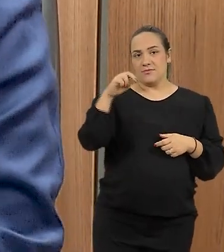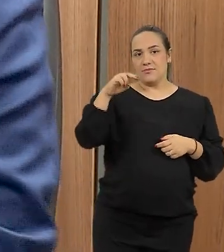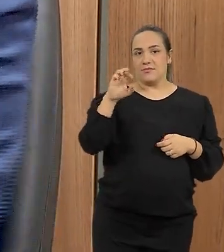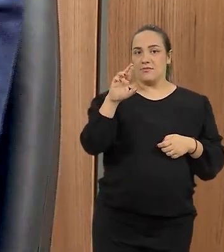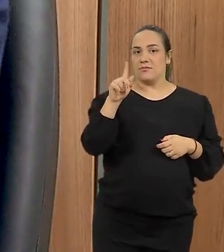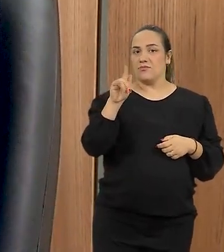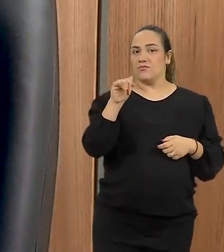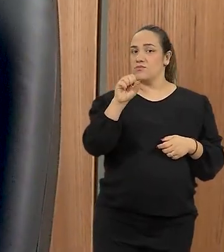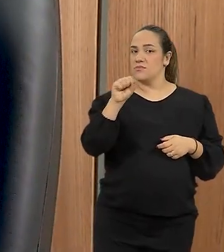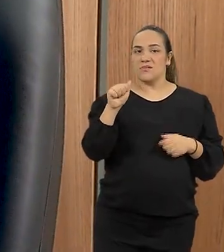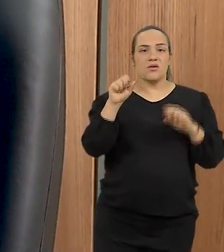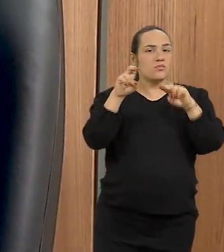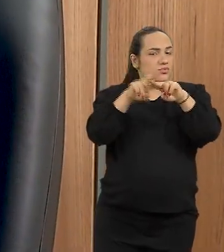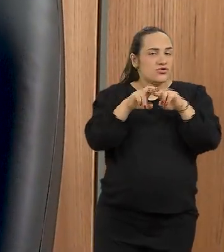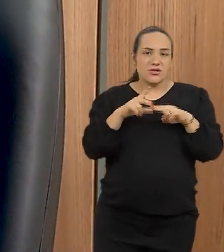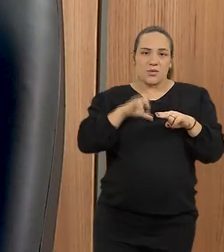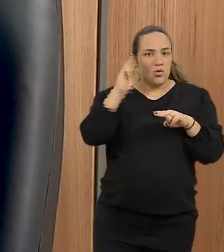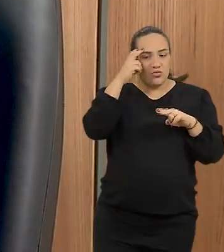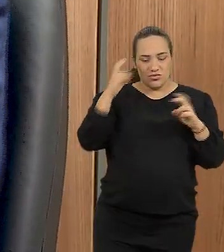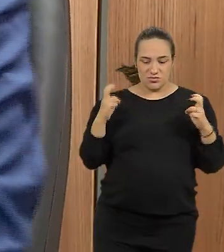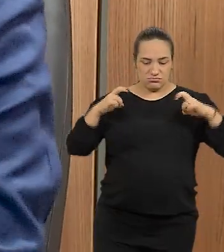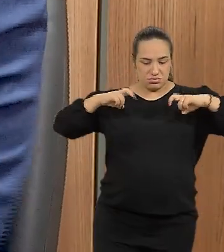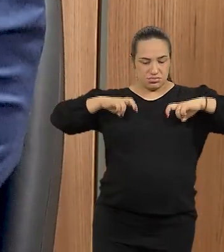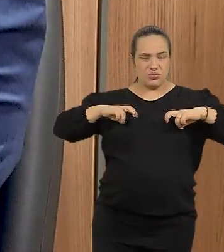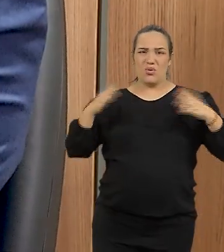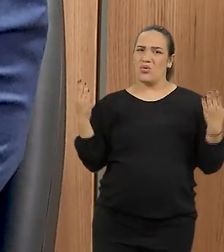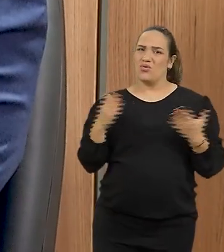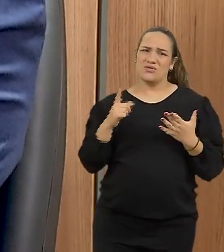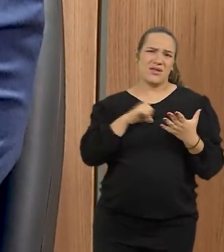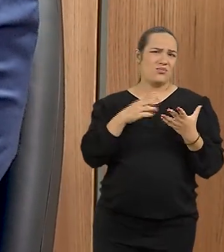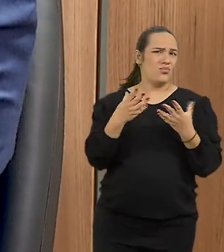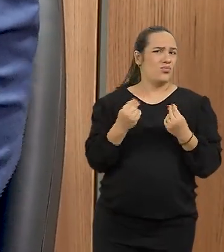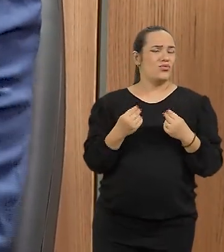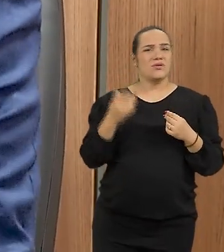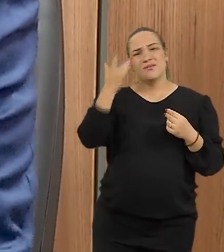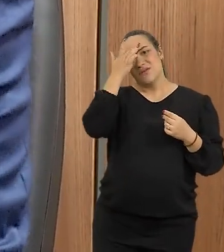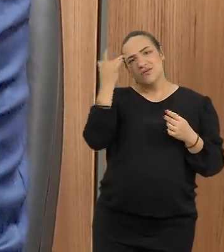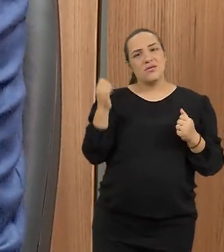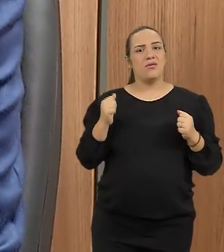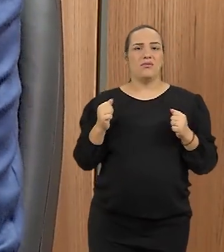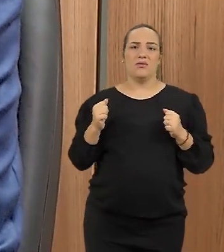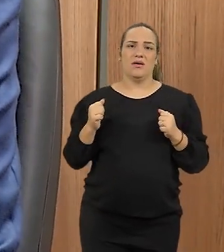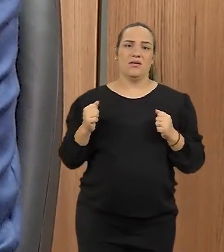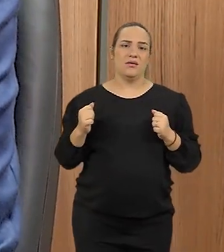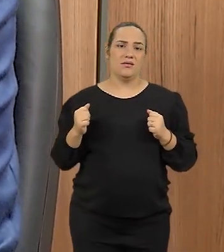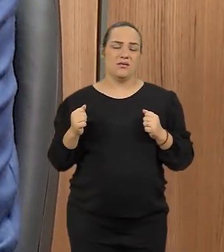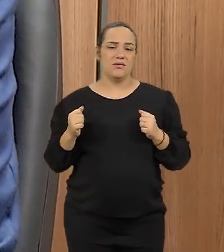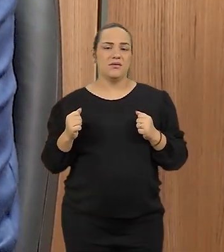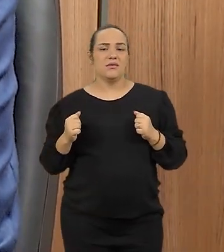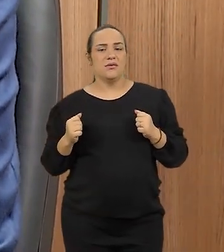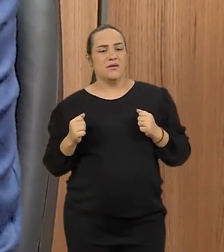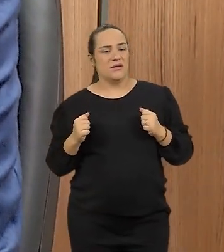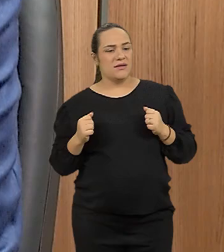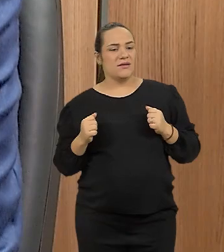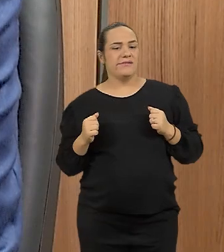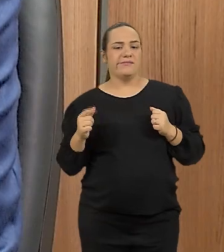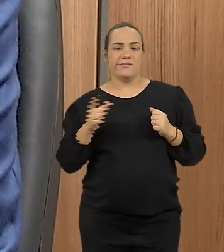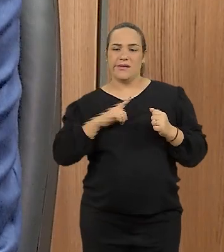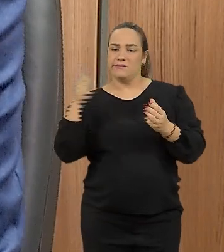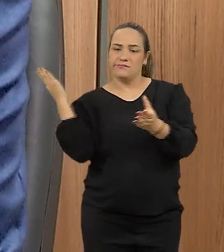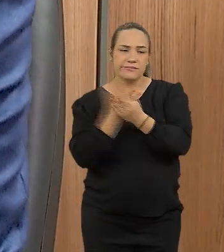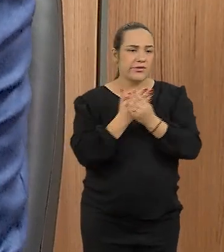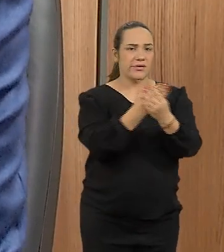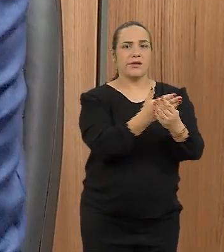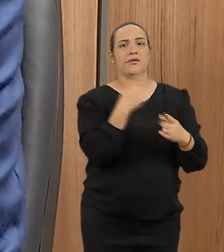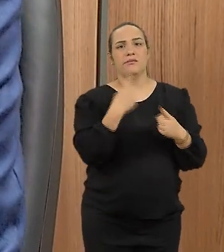A Energisa poderia ter uma cultura de aproximação. Hoje nós temos muitas demandas de regresso em relação a danos em